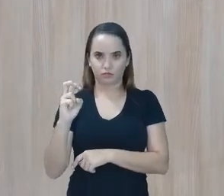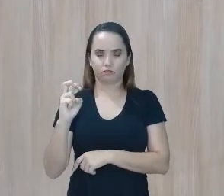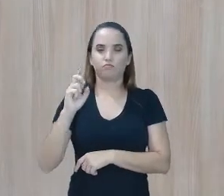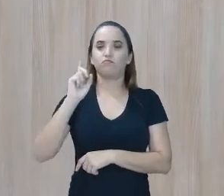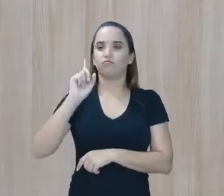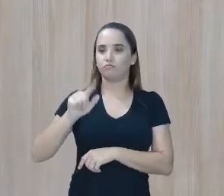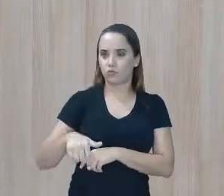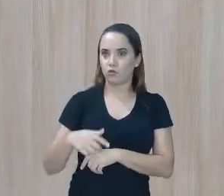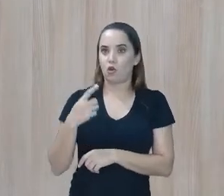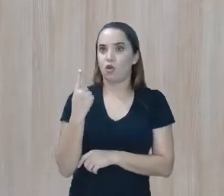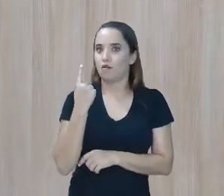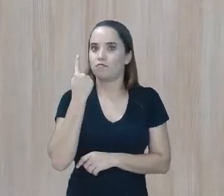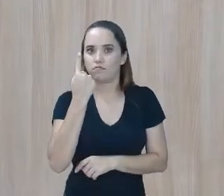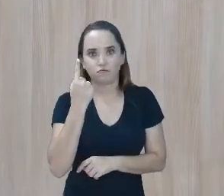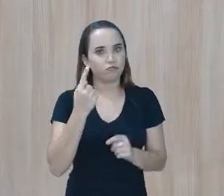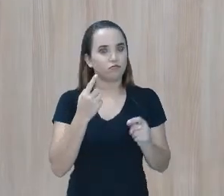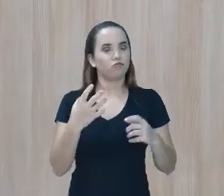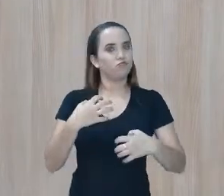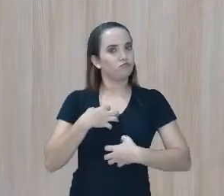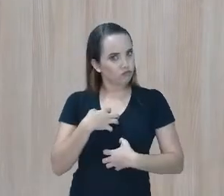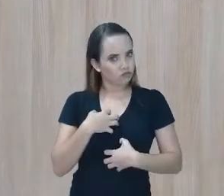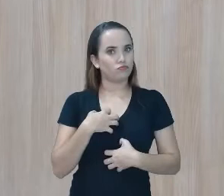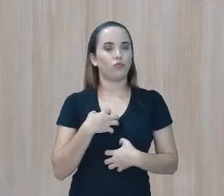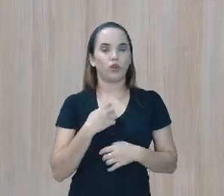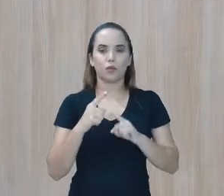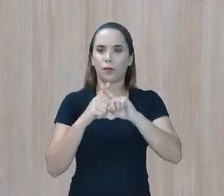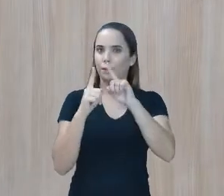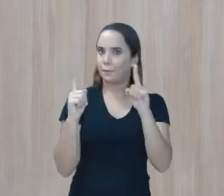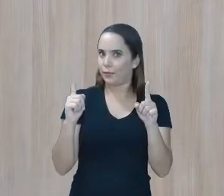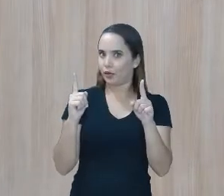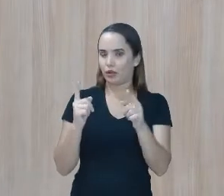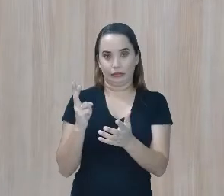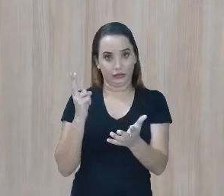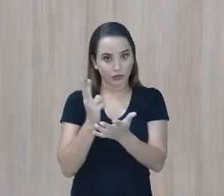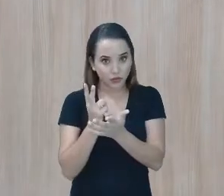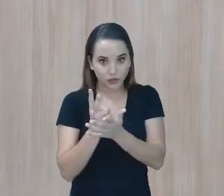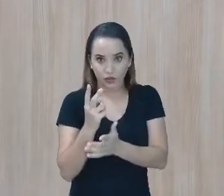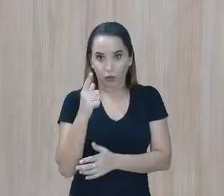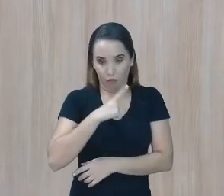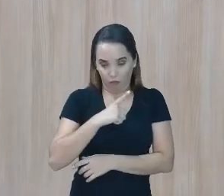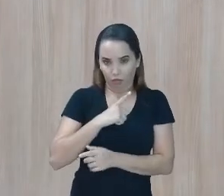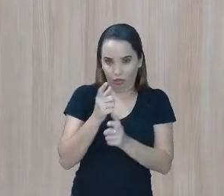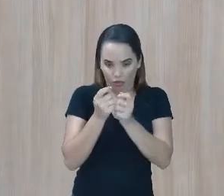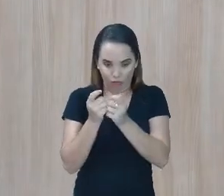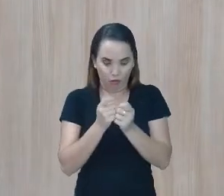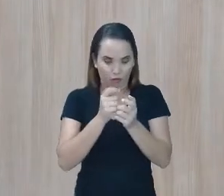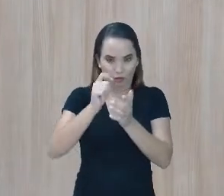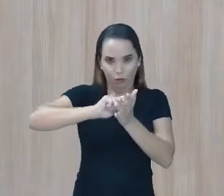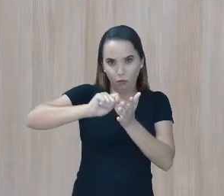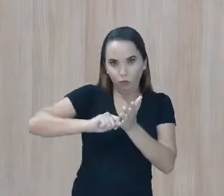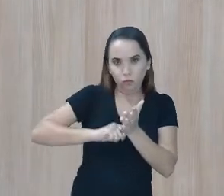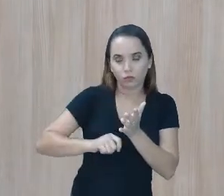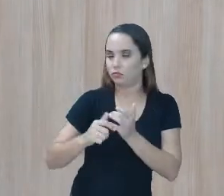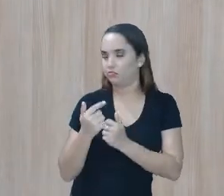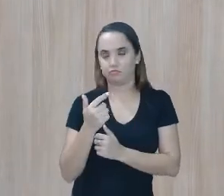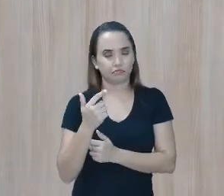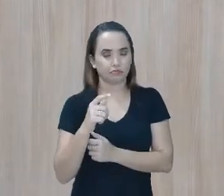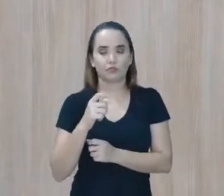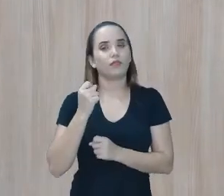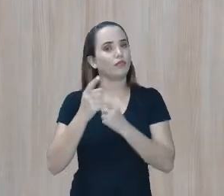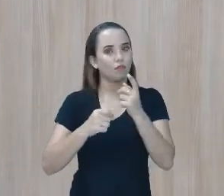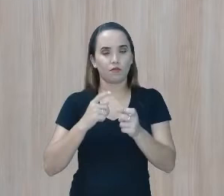é uma possibilidade, só que nem sempre a gente dispõe de uma calculadora e nem sempre os